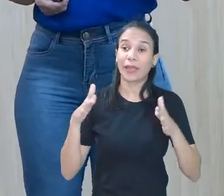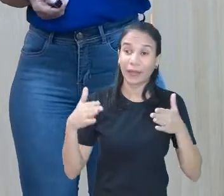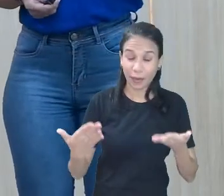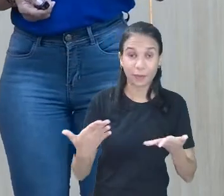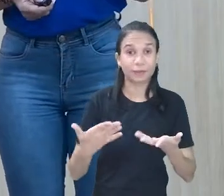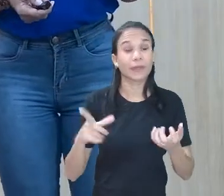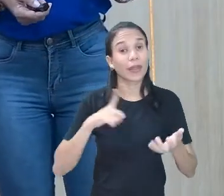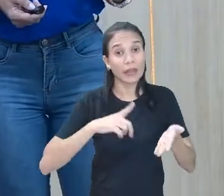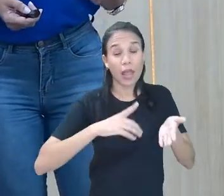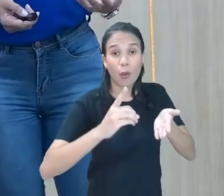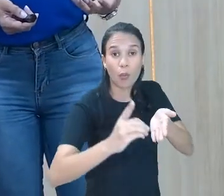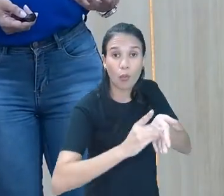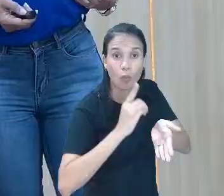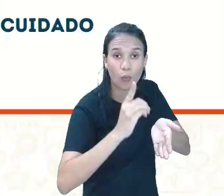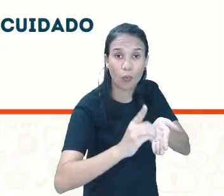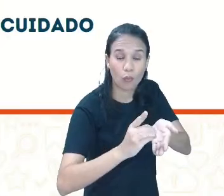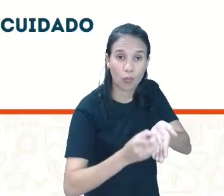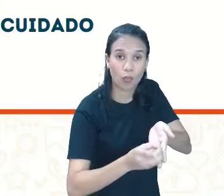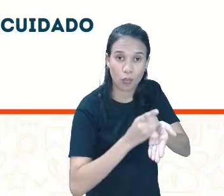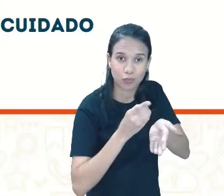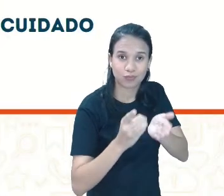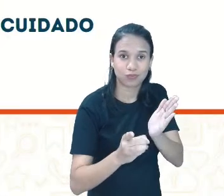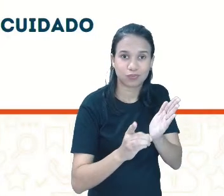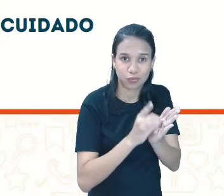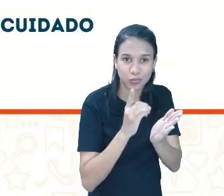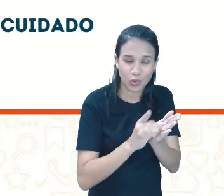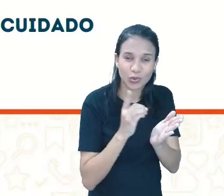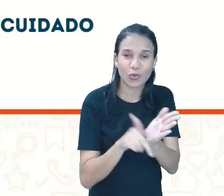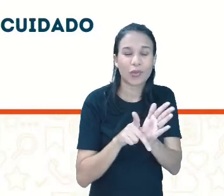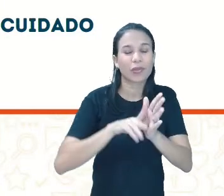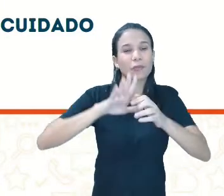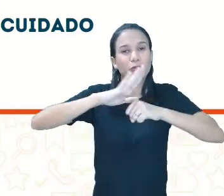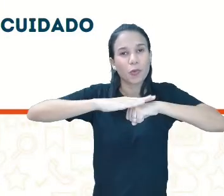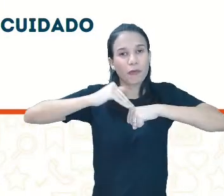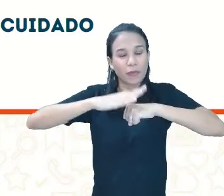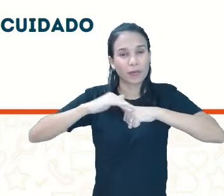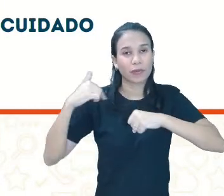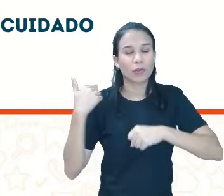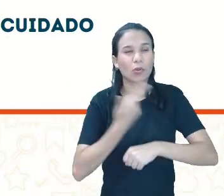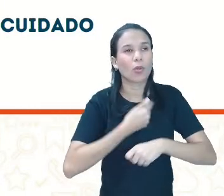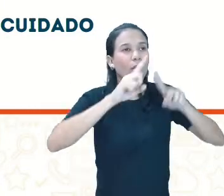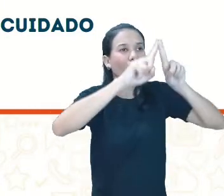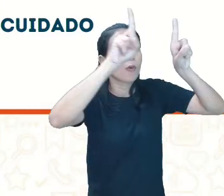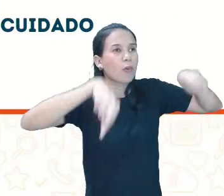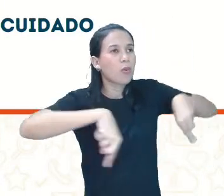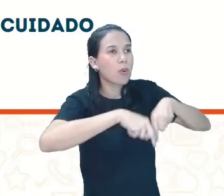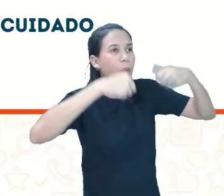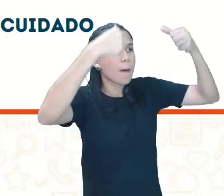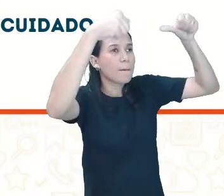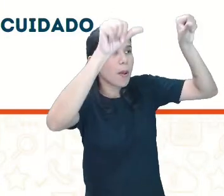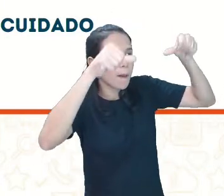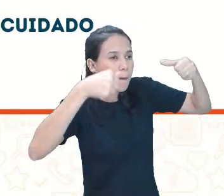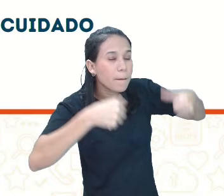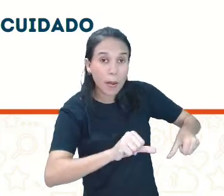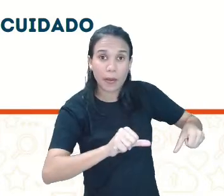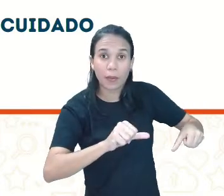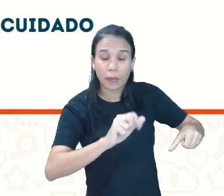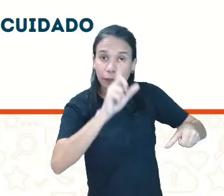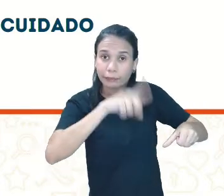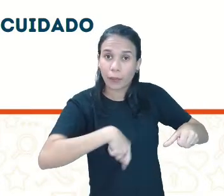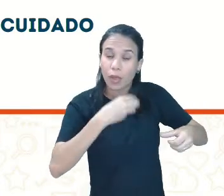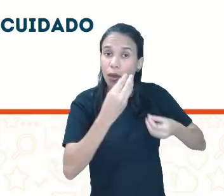Então, tem o dicionário afetivo, né, onde a gente vai deixar fixado lá na parede alguns símbolos